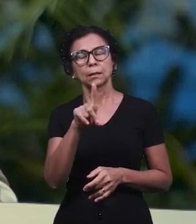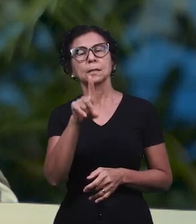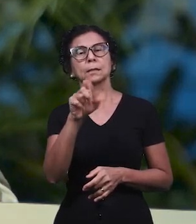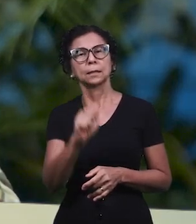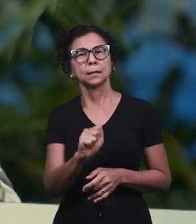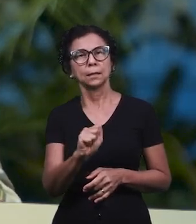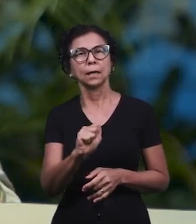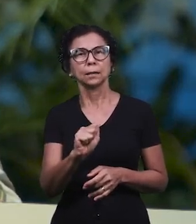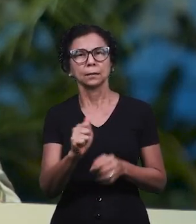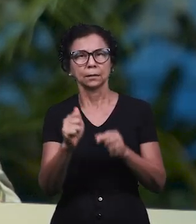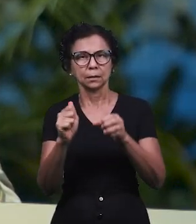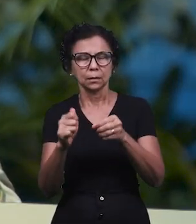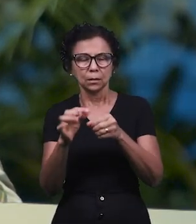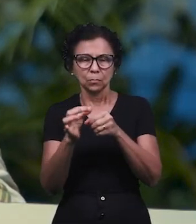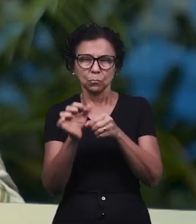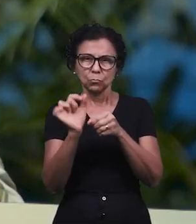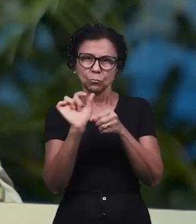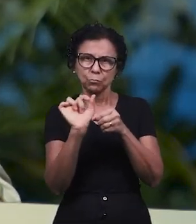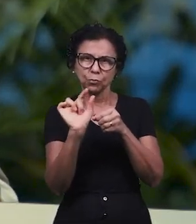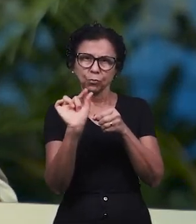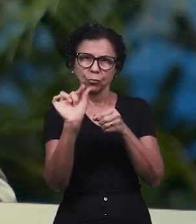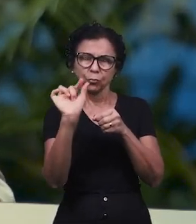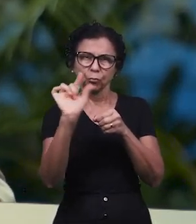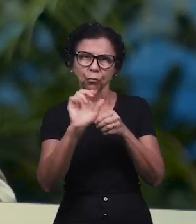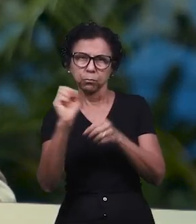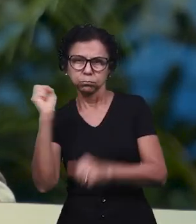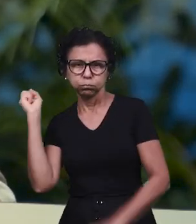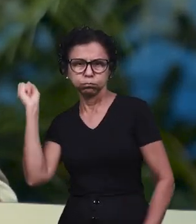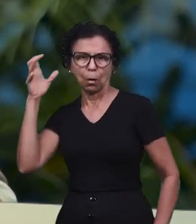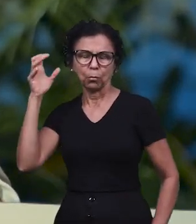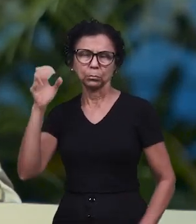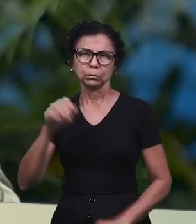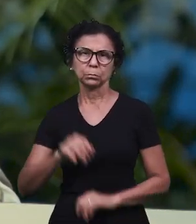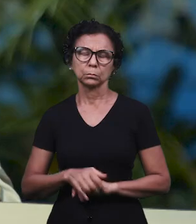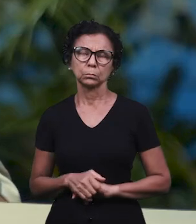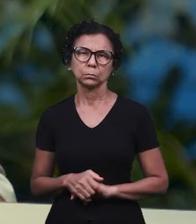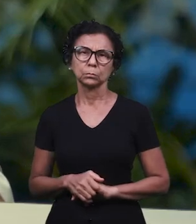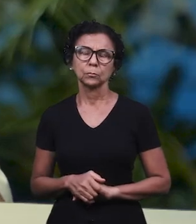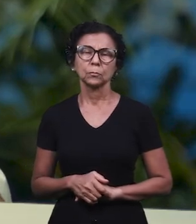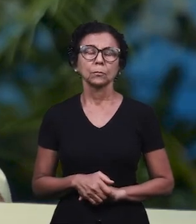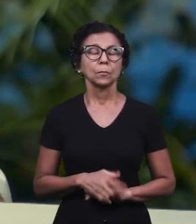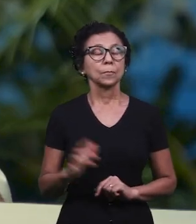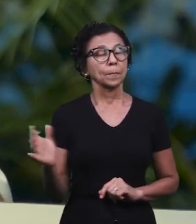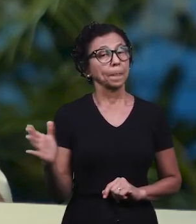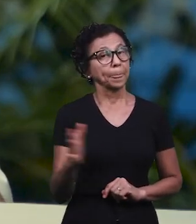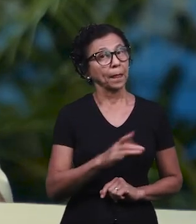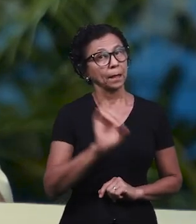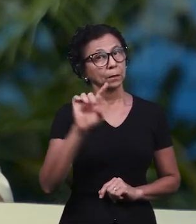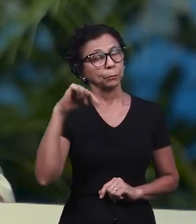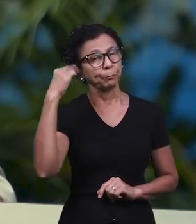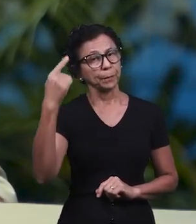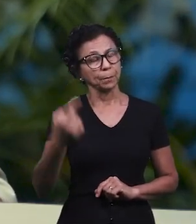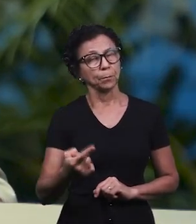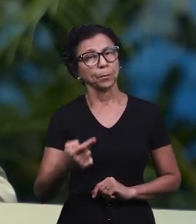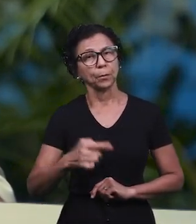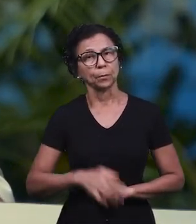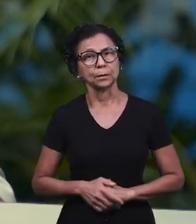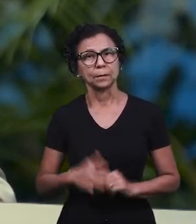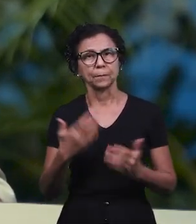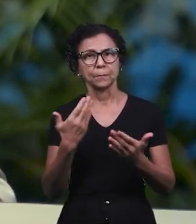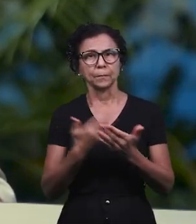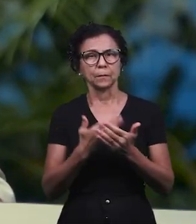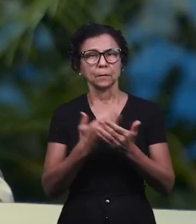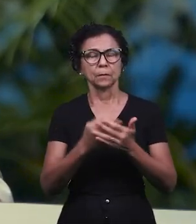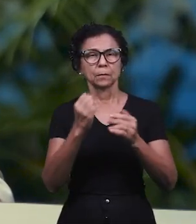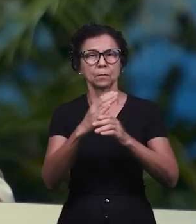já existia e estava à disposição. Feito o estudo militar de engenharia, aí é o outro lado da moeda. Quando eu formado lá no